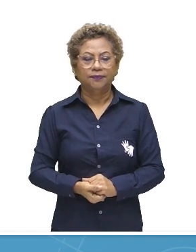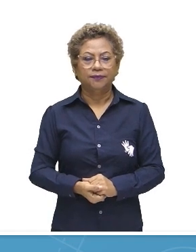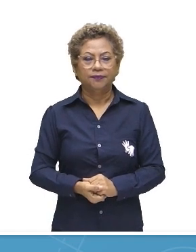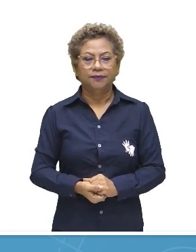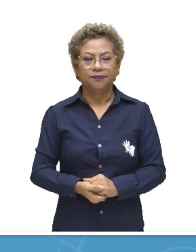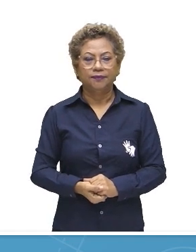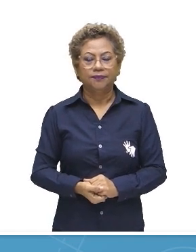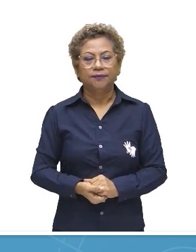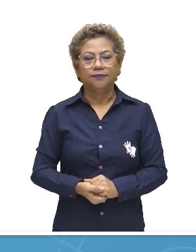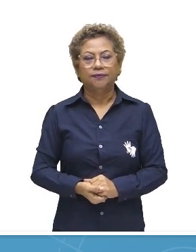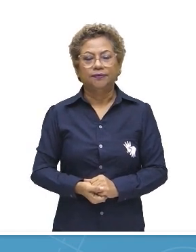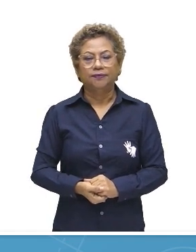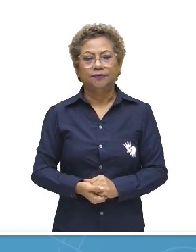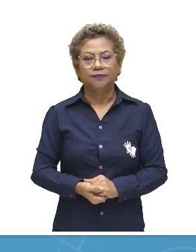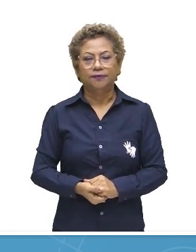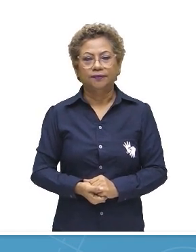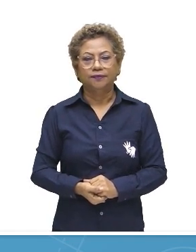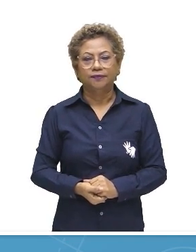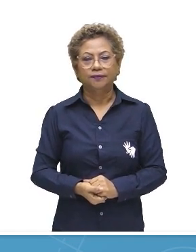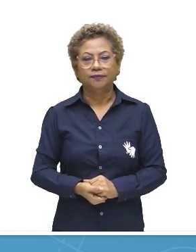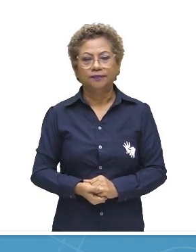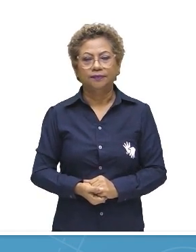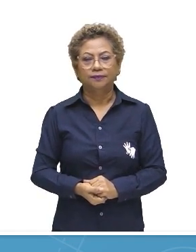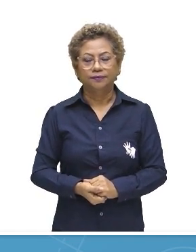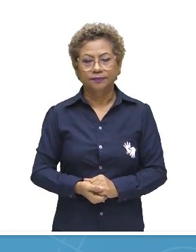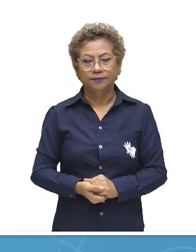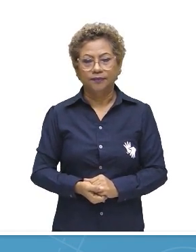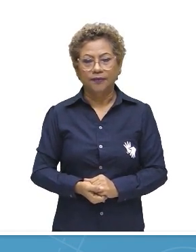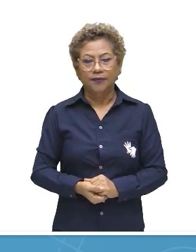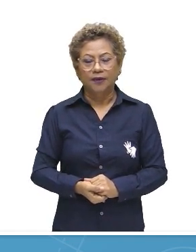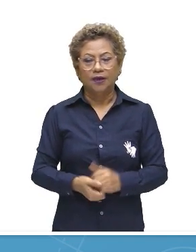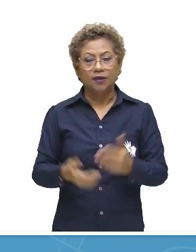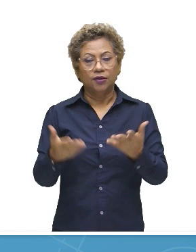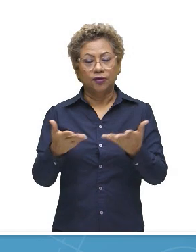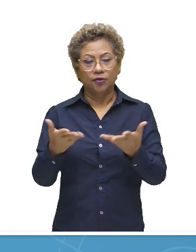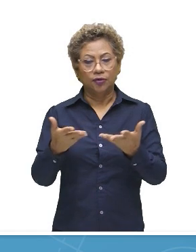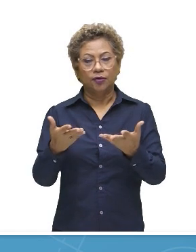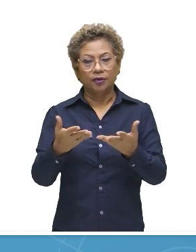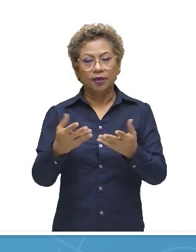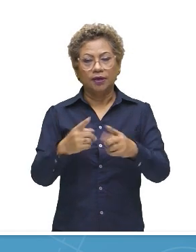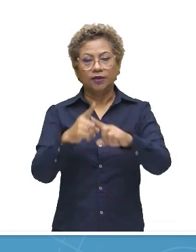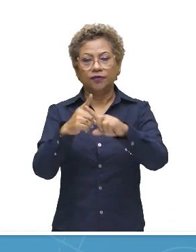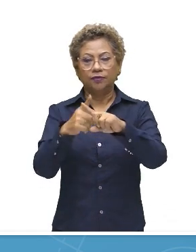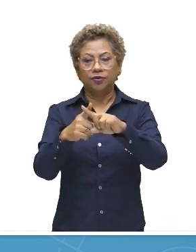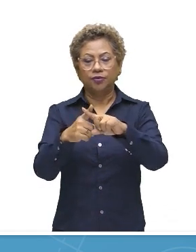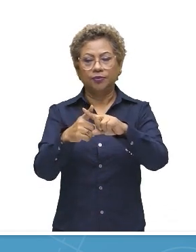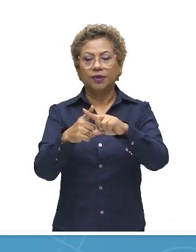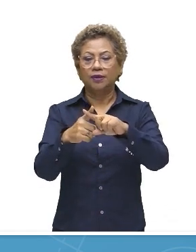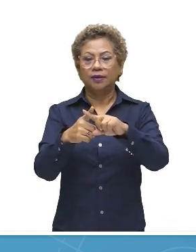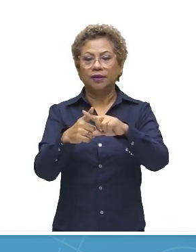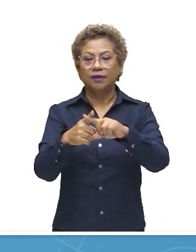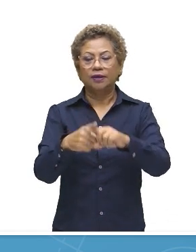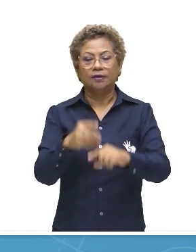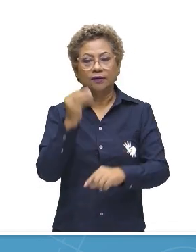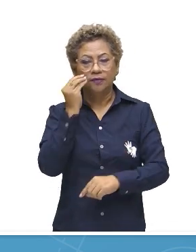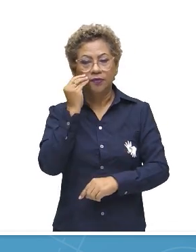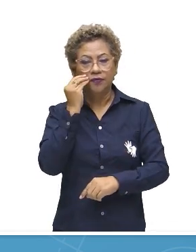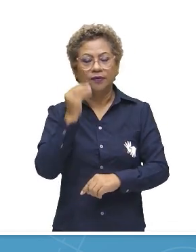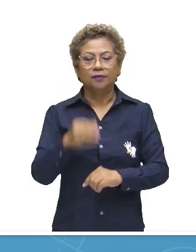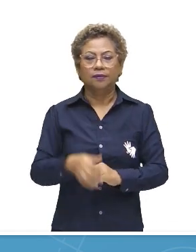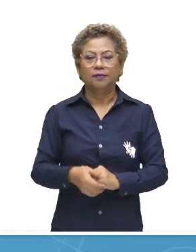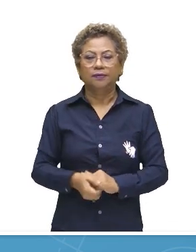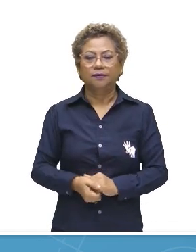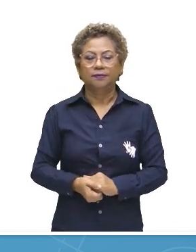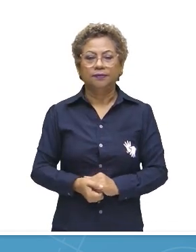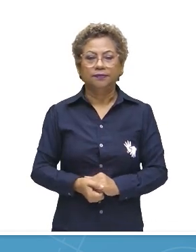3 sobre 5. Ok? Então, a gente vai multiplicar aqui 48 vezes 5, vamos ver quanto é que vai dar, né? 48